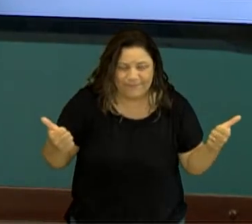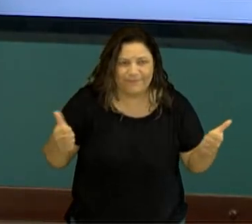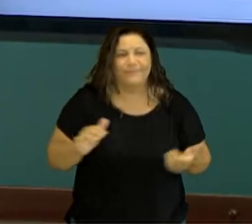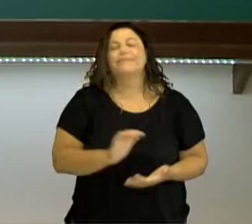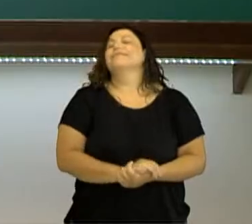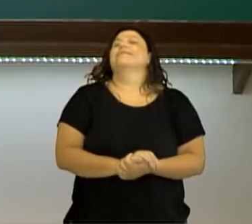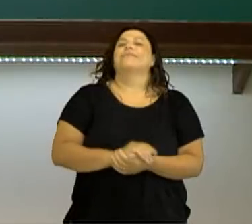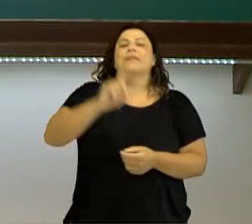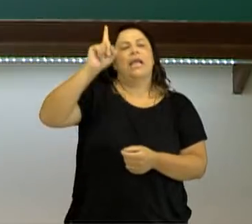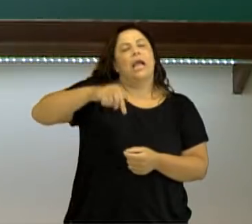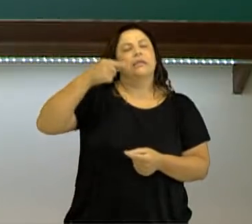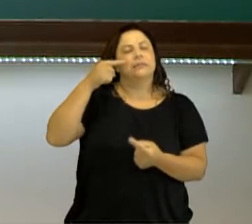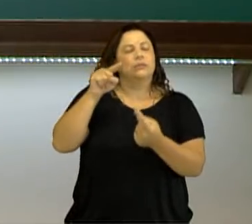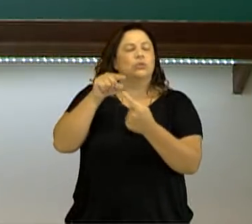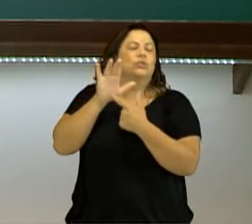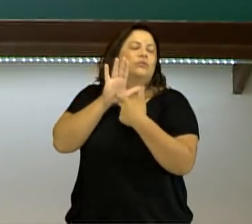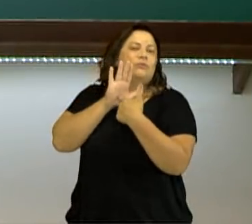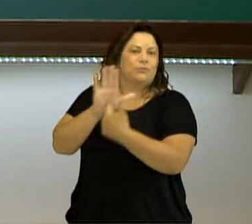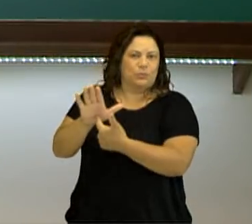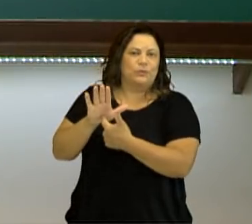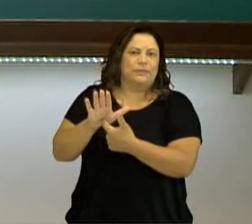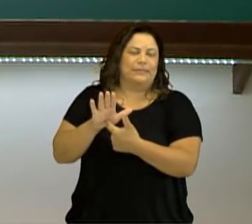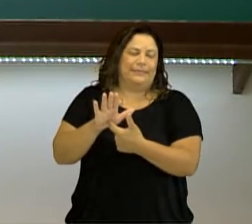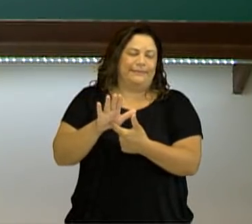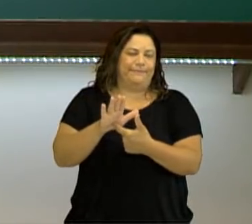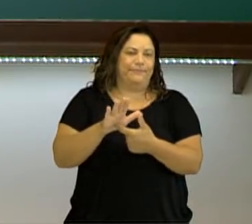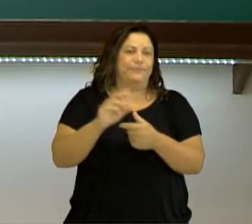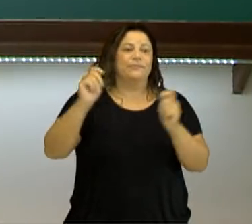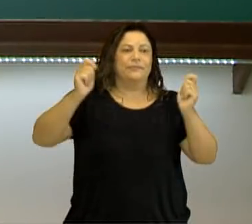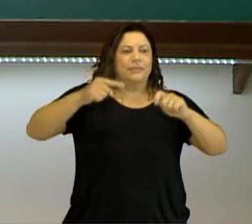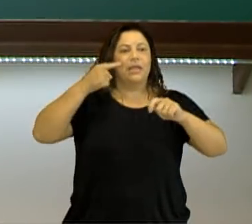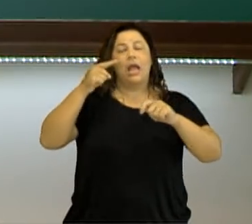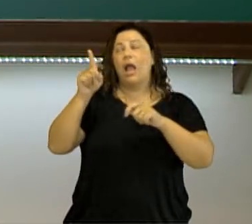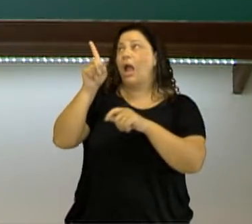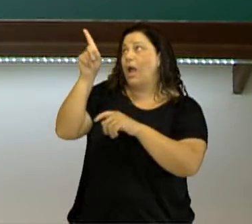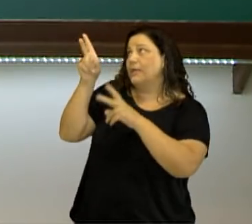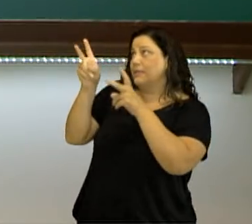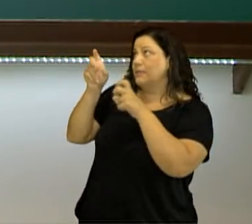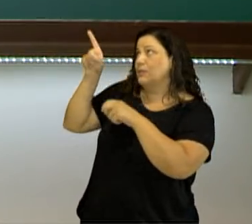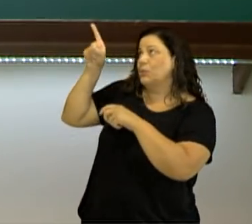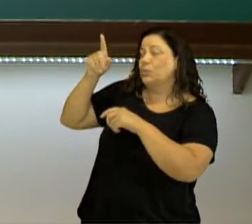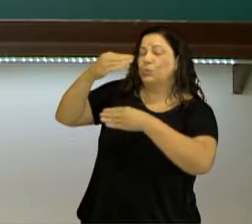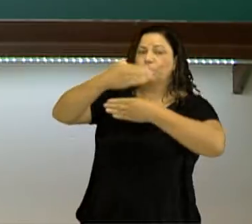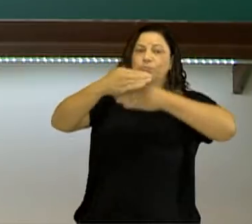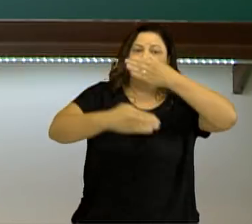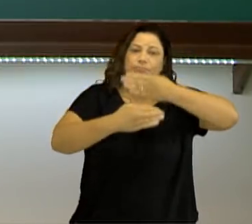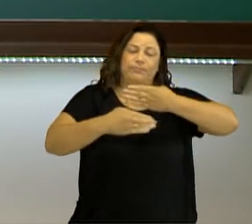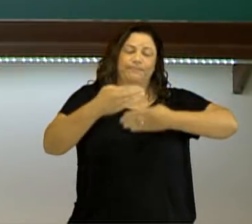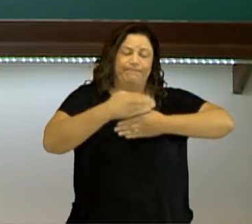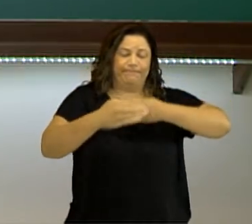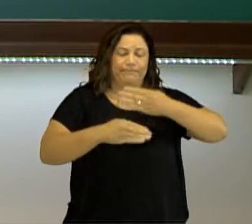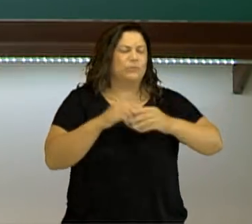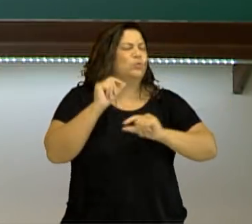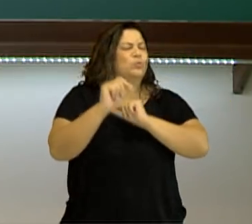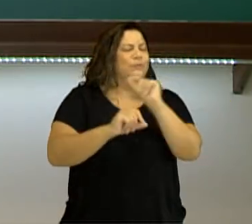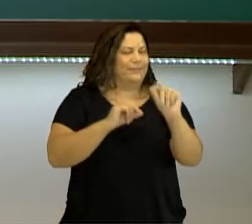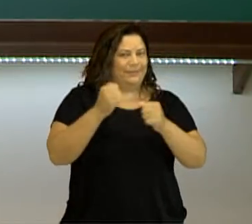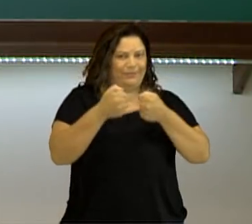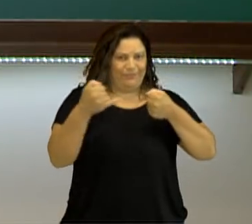vai identificar. É o que está mostrando aqui no slide, né? O que são